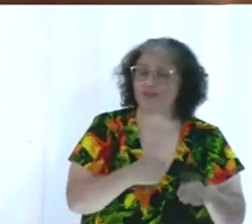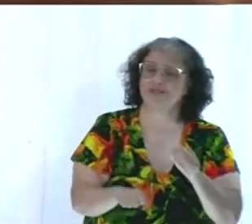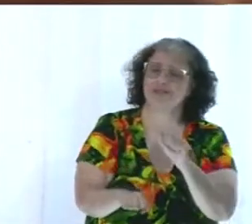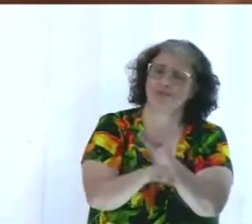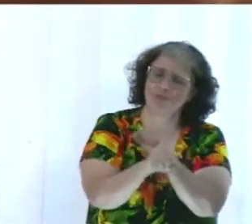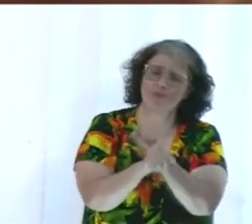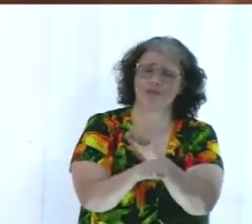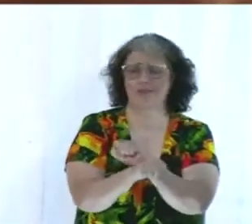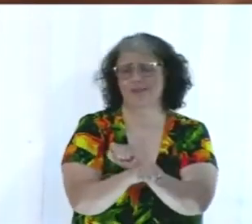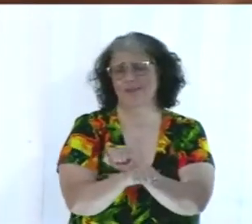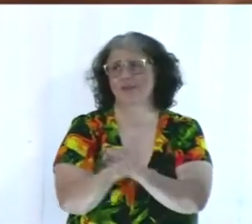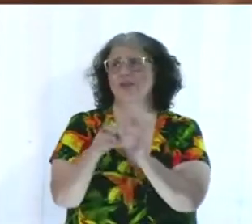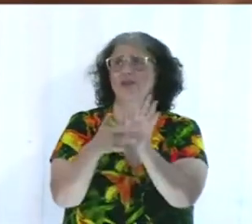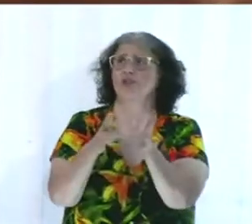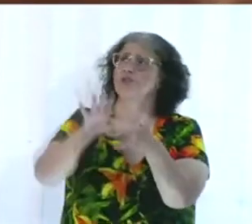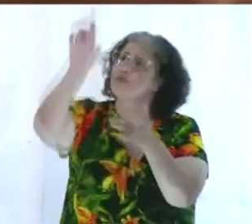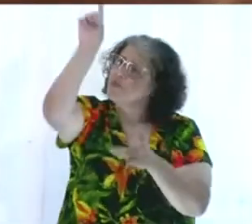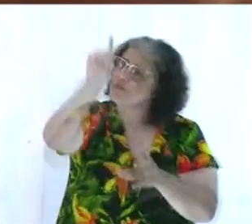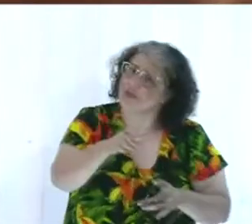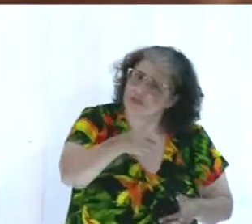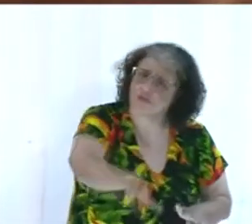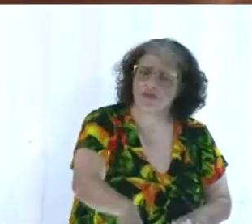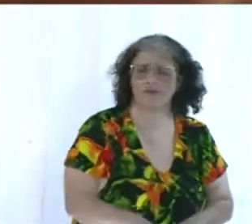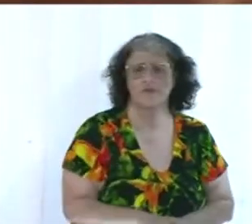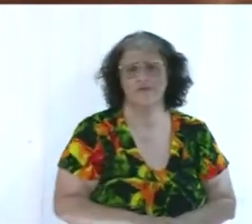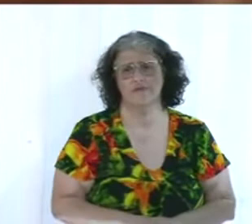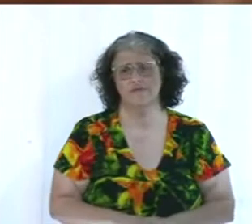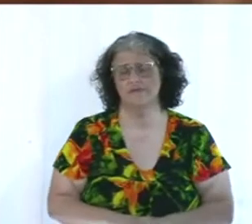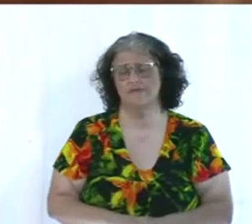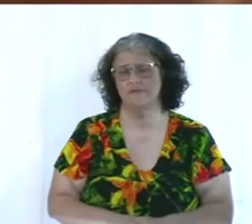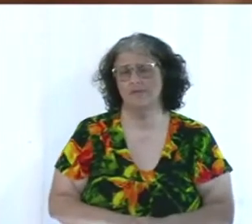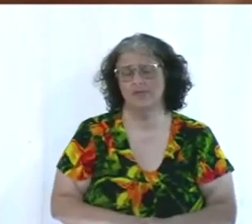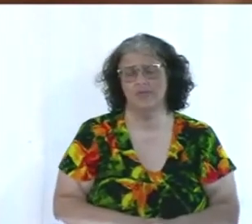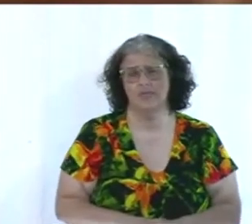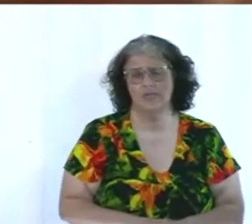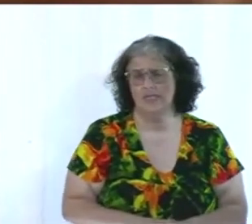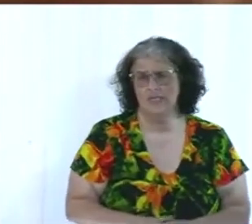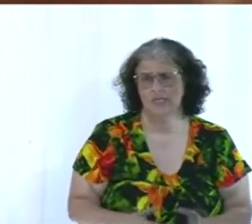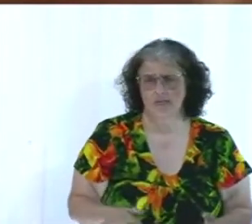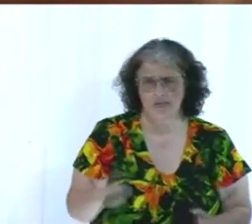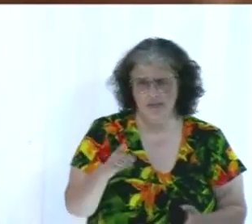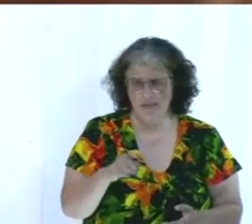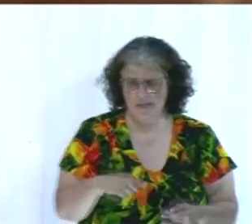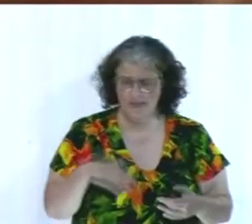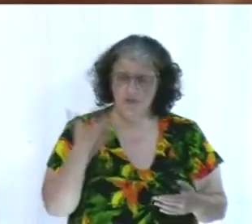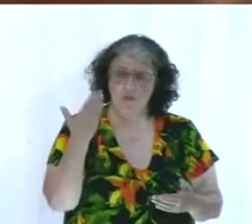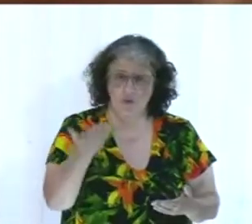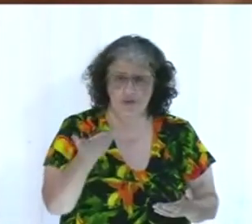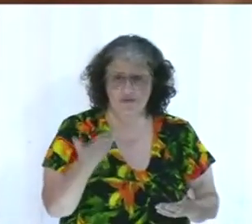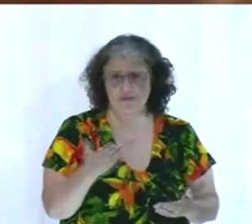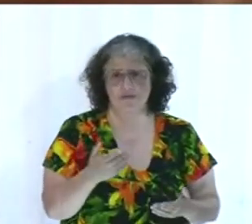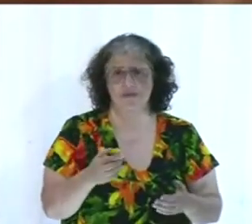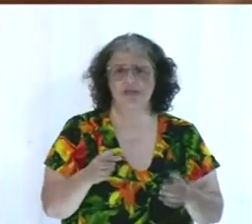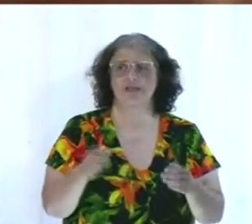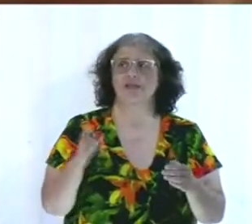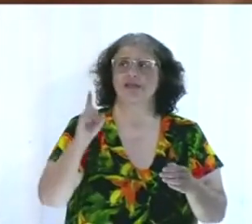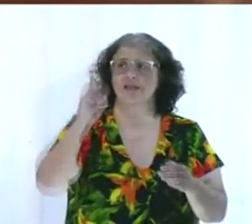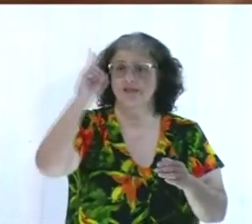segunda vinda. E enquanto ele não vem, igreja, preguemos o evangelho, o verdadeiro